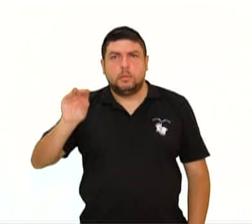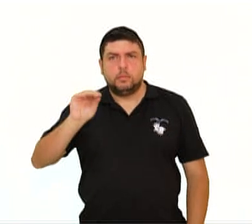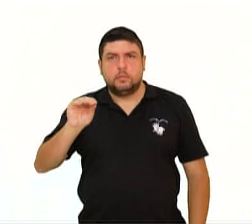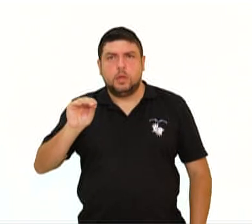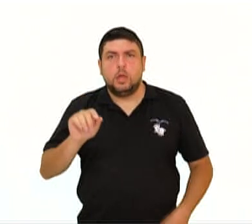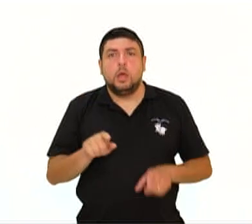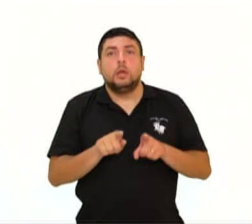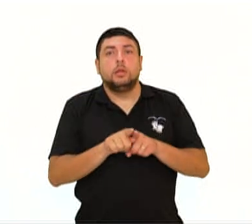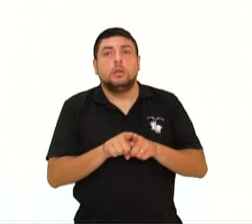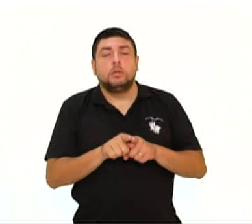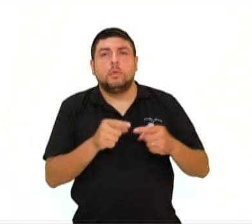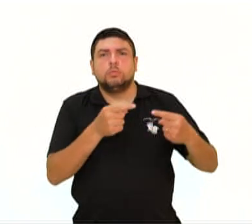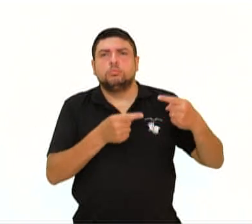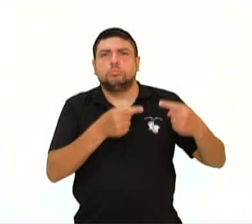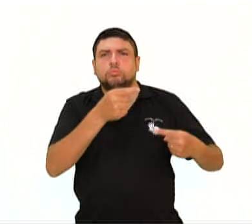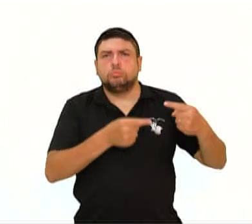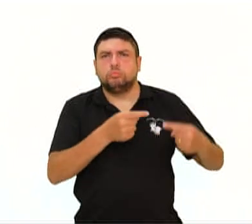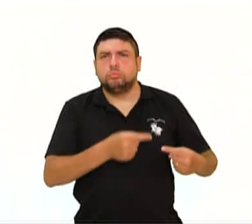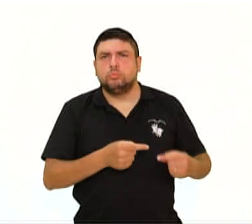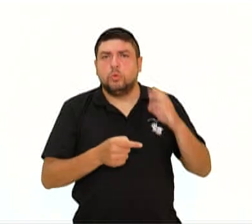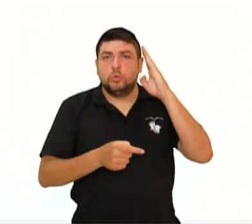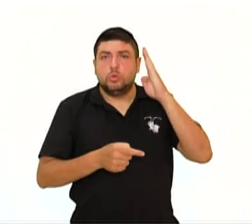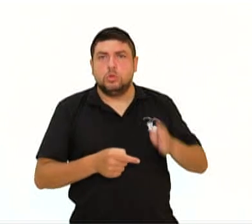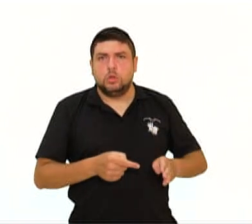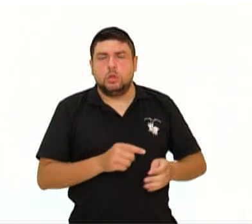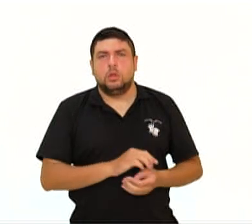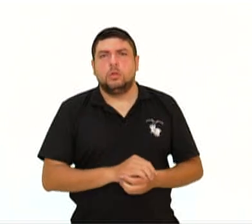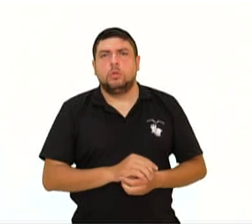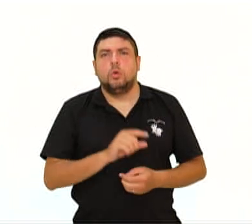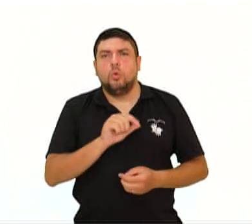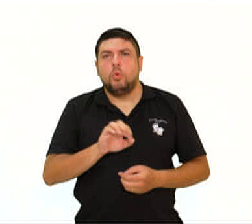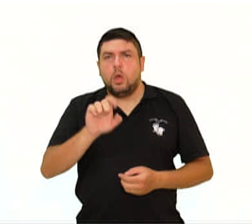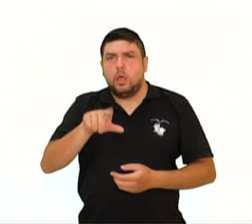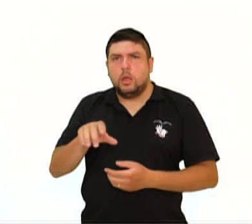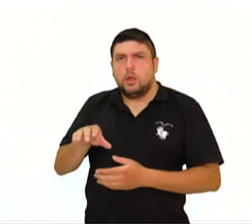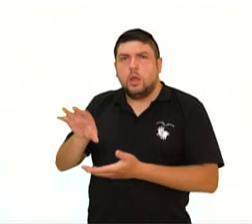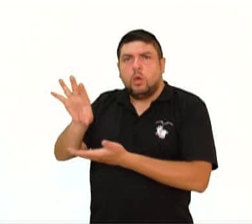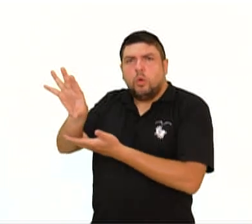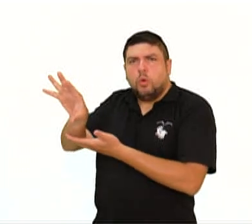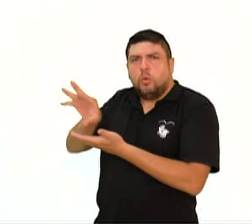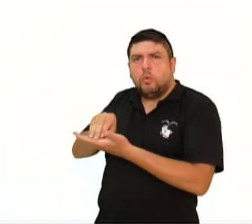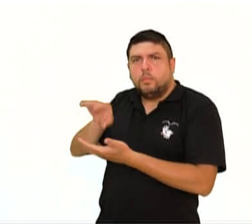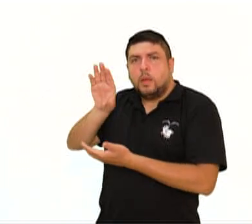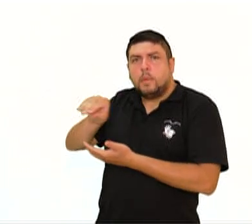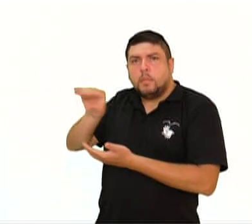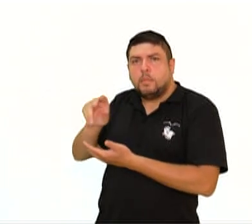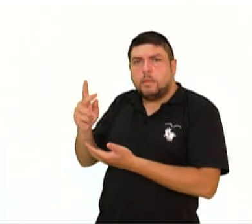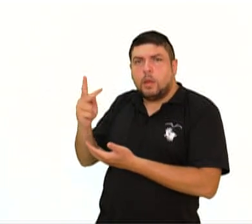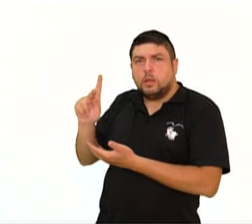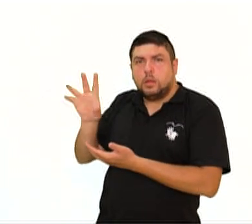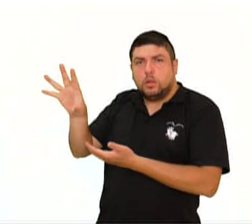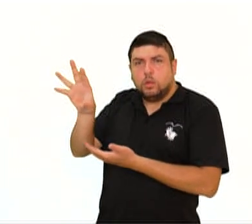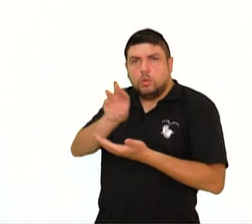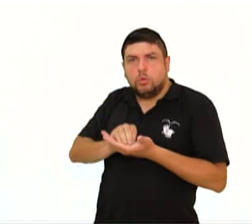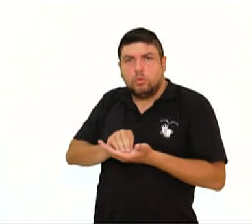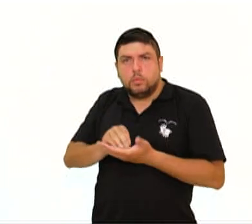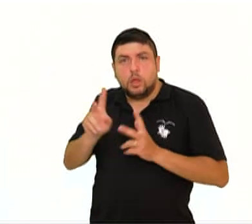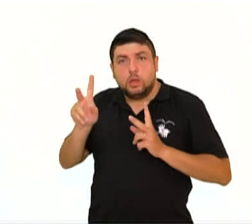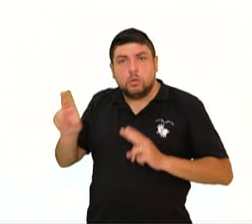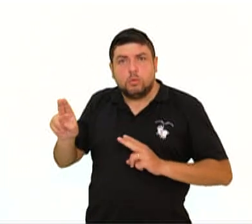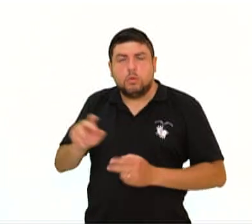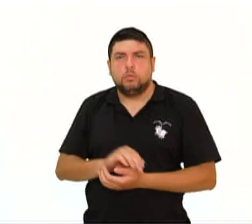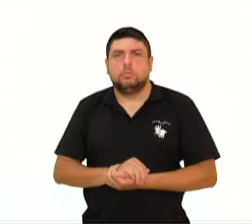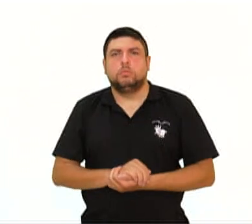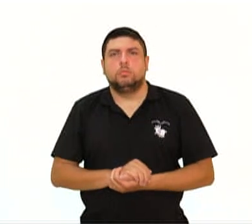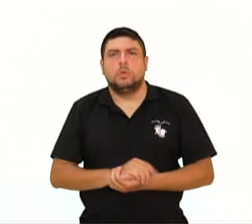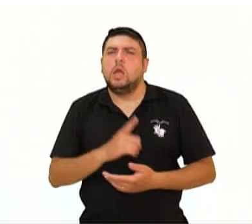discurso direto, reprodução literal da fala do entrevistado. Então, não que não tenha também a escrita. Às